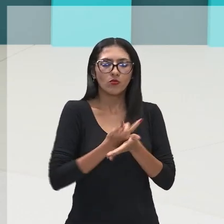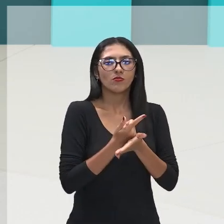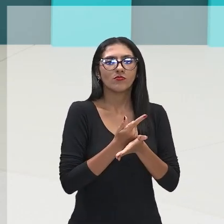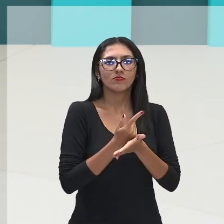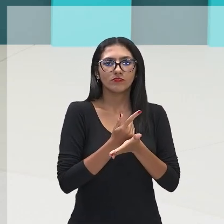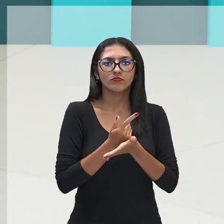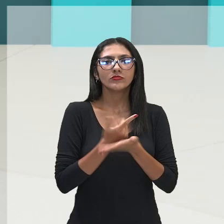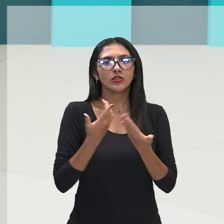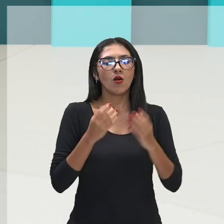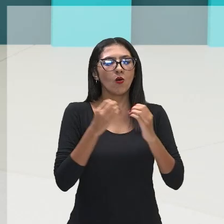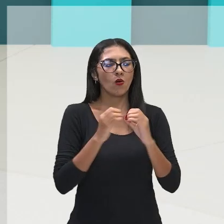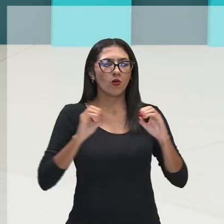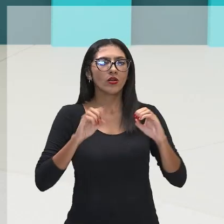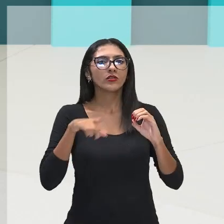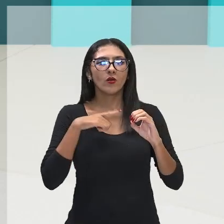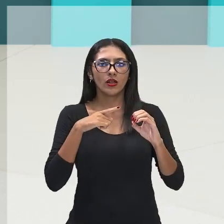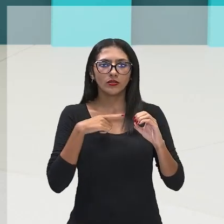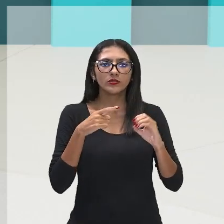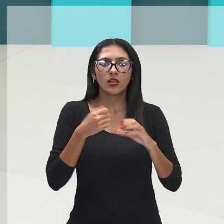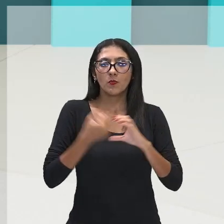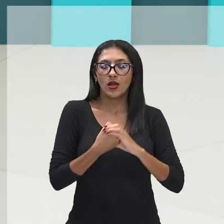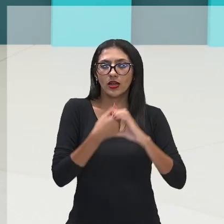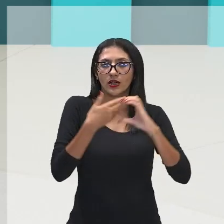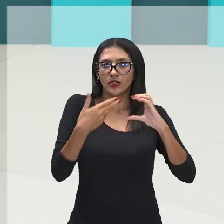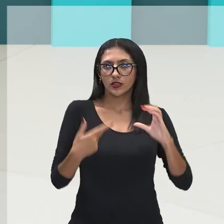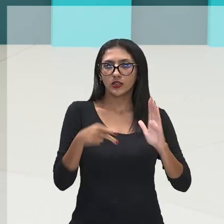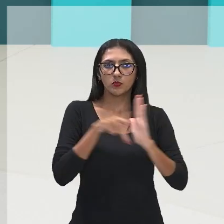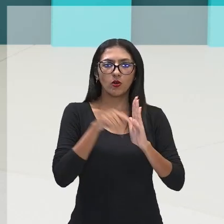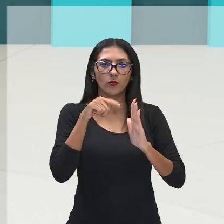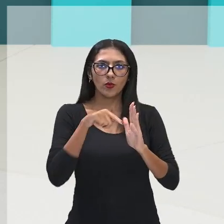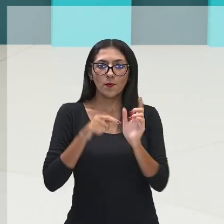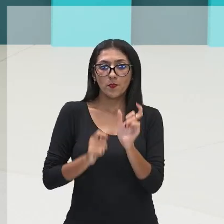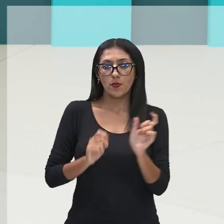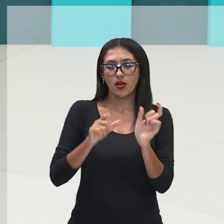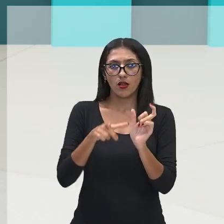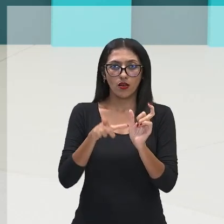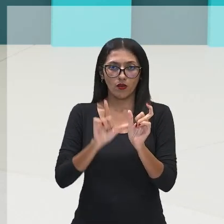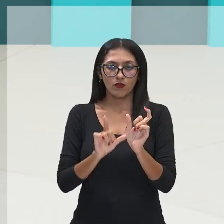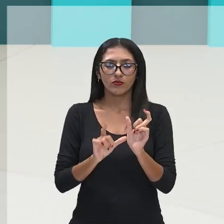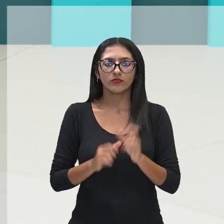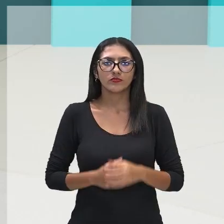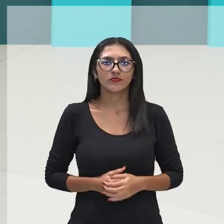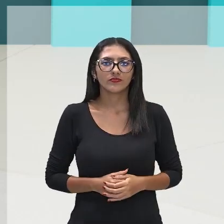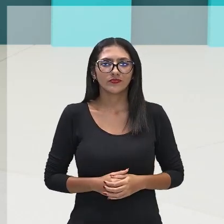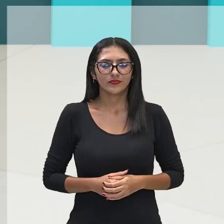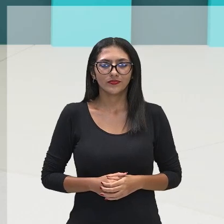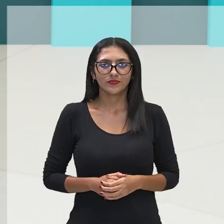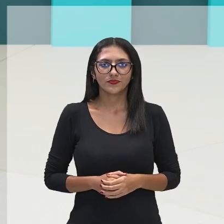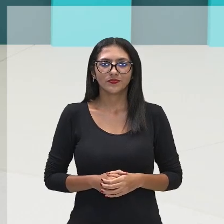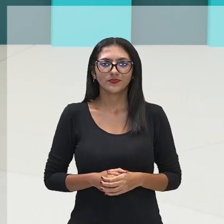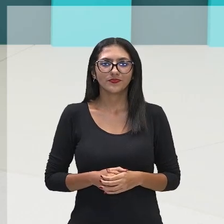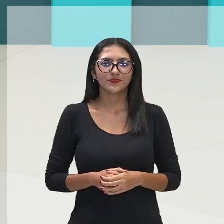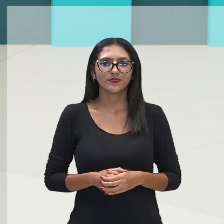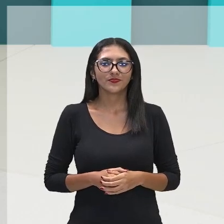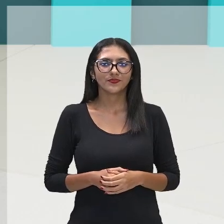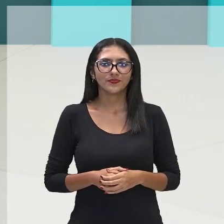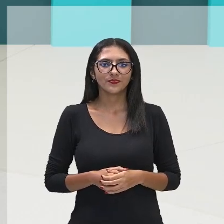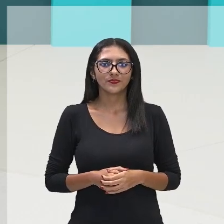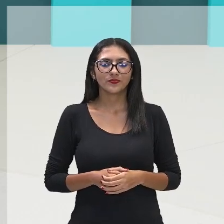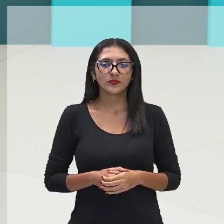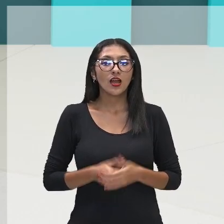fato, a oração está adjetivando o termo antecedente. Entendido isso? Ok,